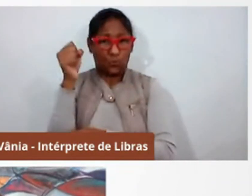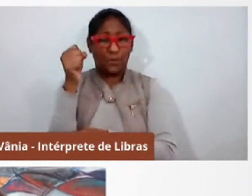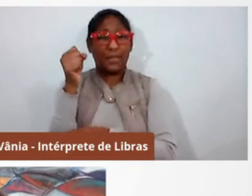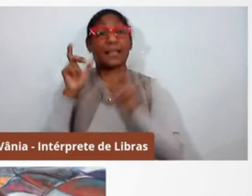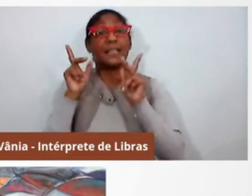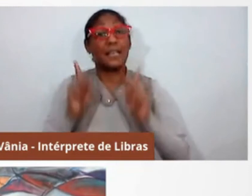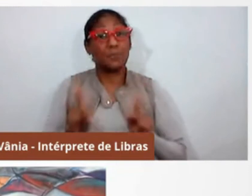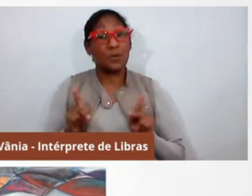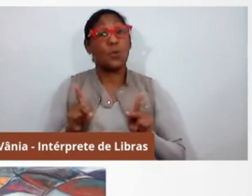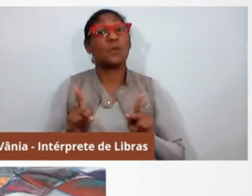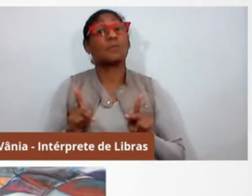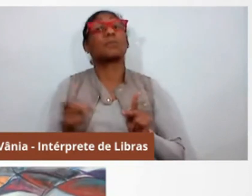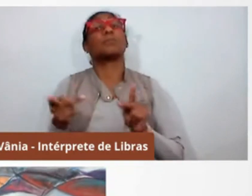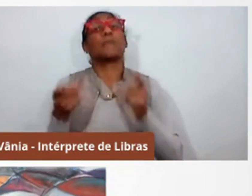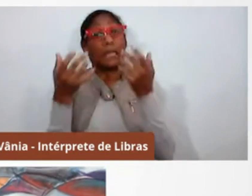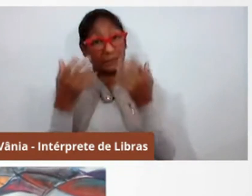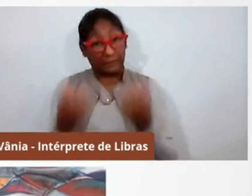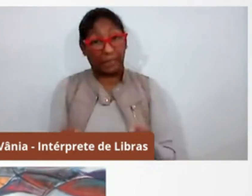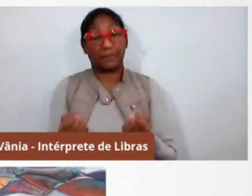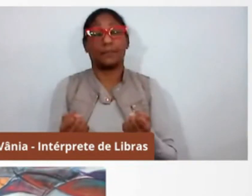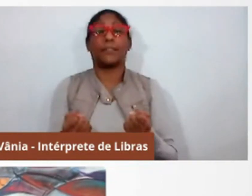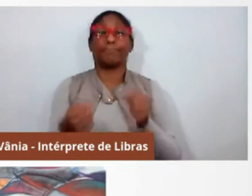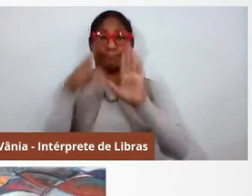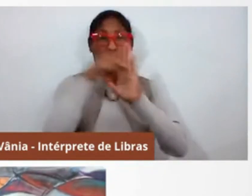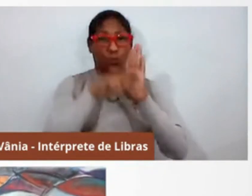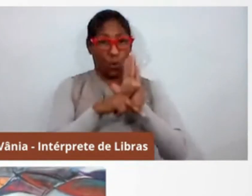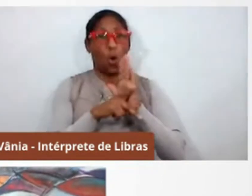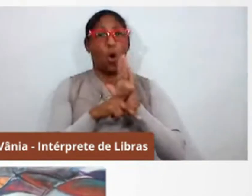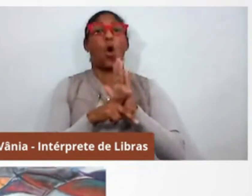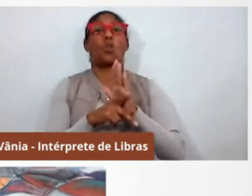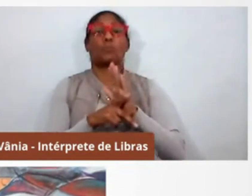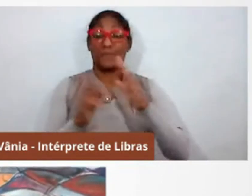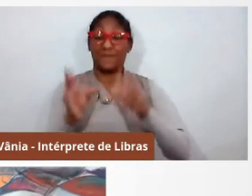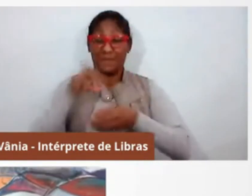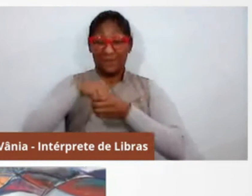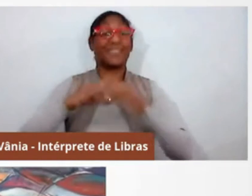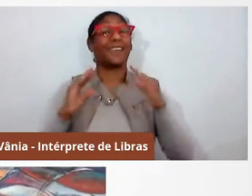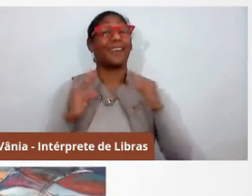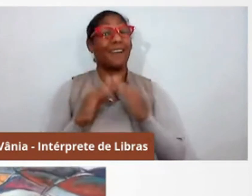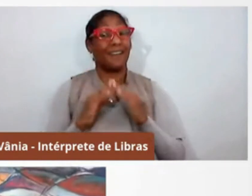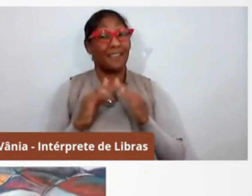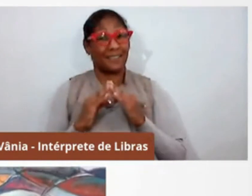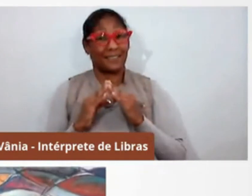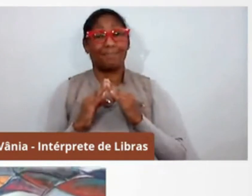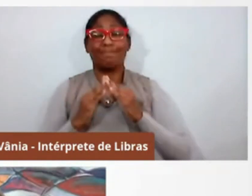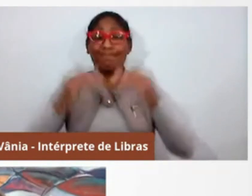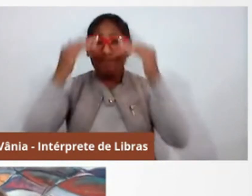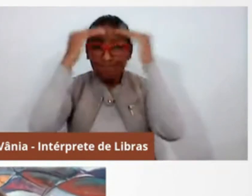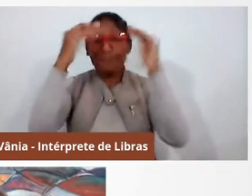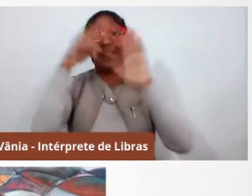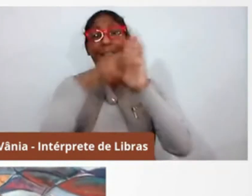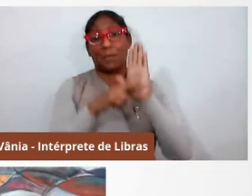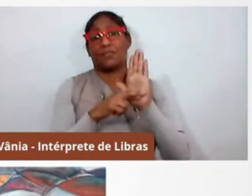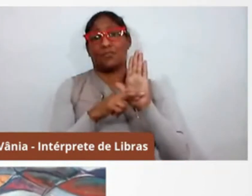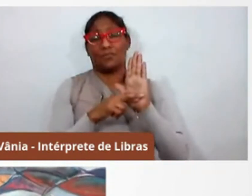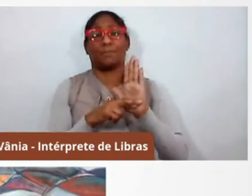essa adesão e se mantenham mais em casa e mais obedecendo ao distanciamento para que